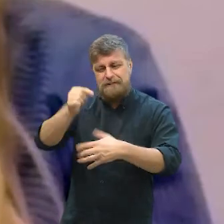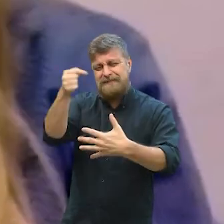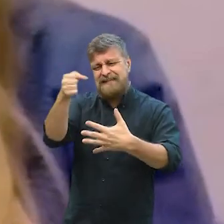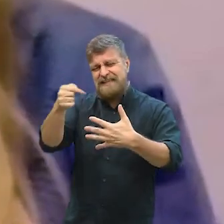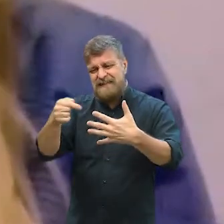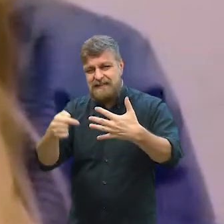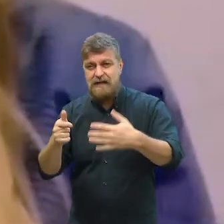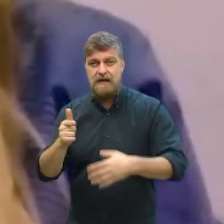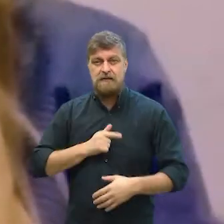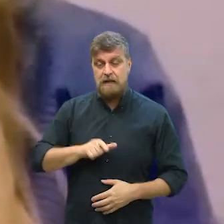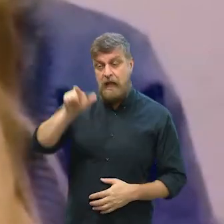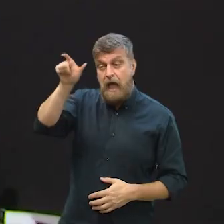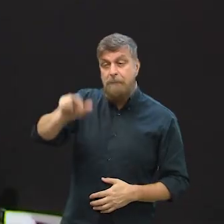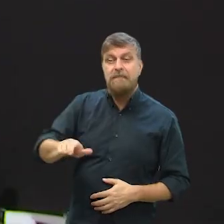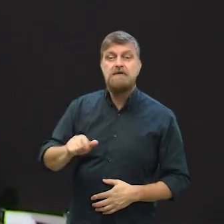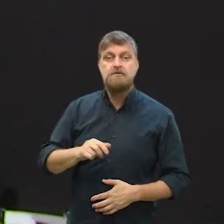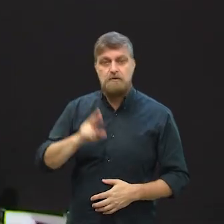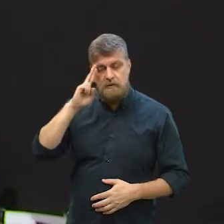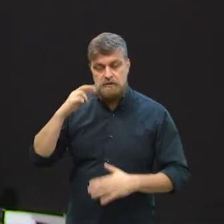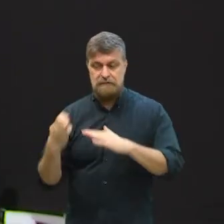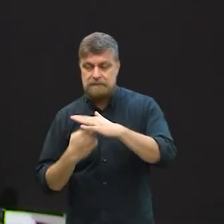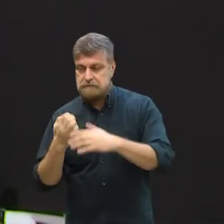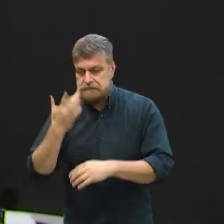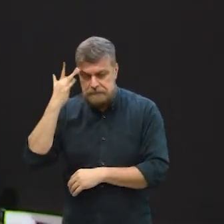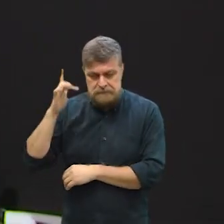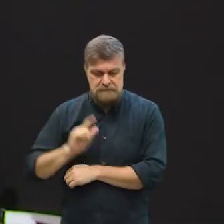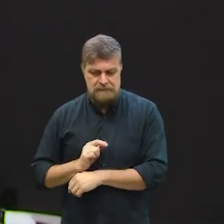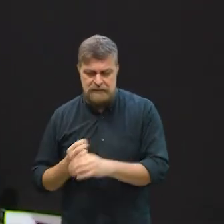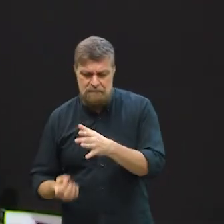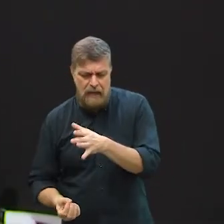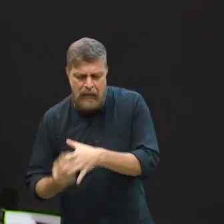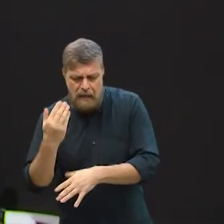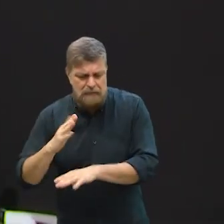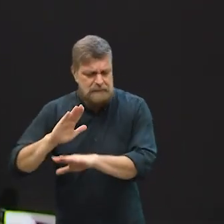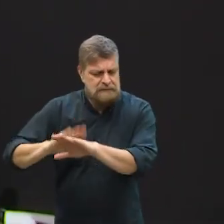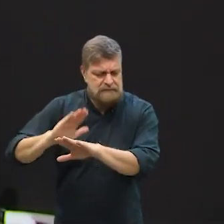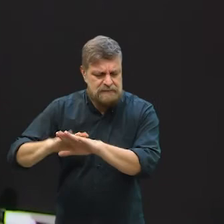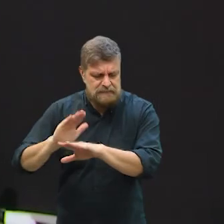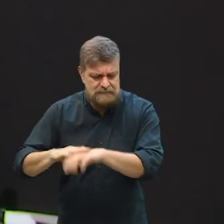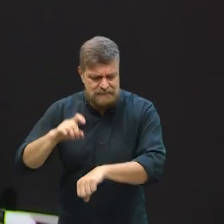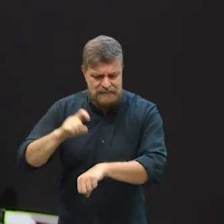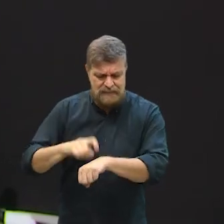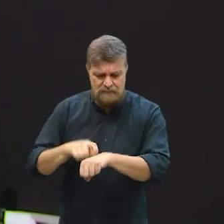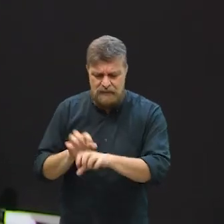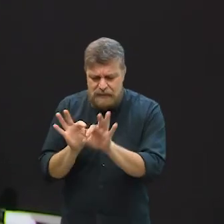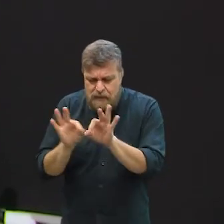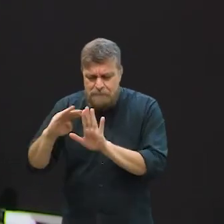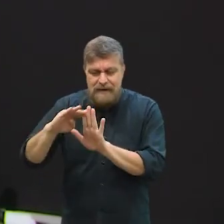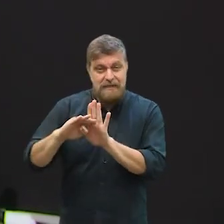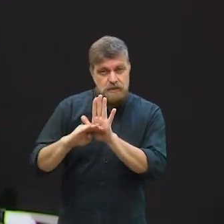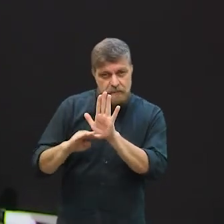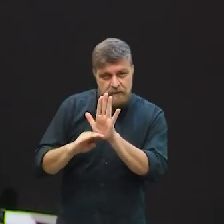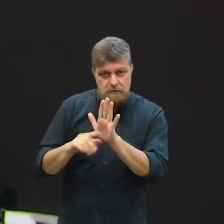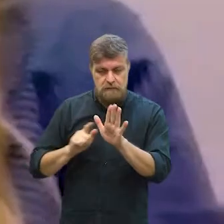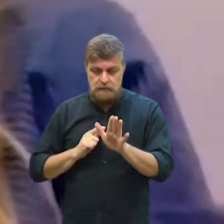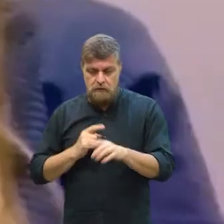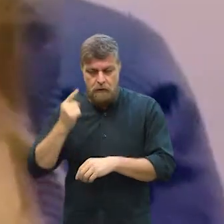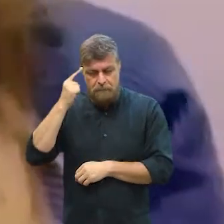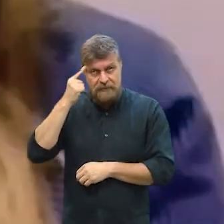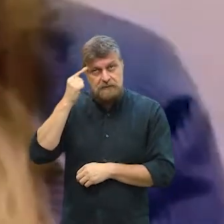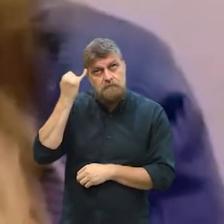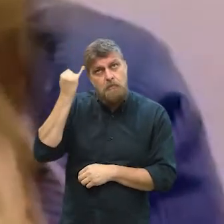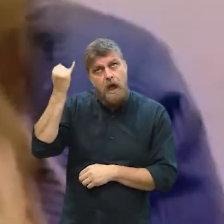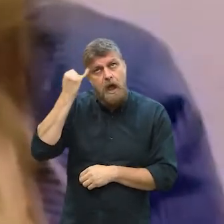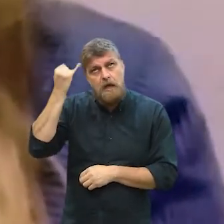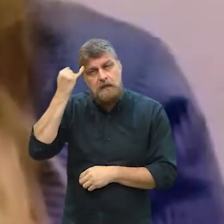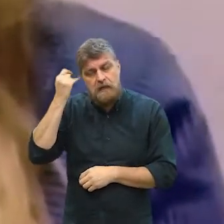cursos. Nós temos cursos para aquele empreendedor que ainda não sabe se vai abrir o seu negócio, que ainda está nesse momento de planejamento, que está